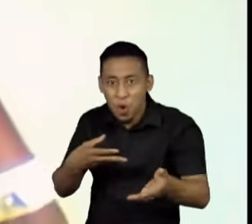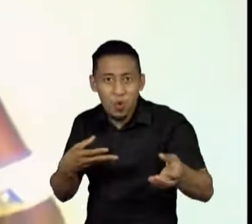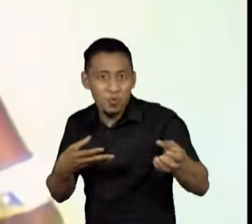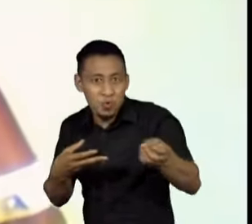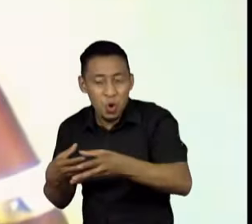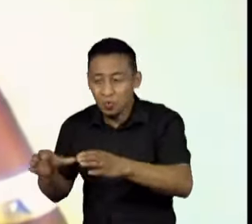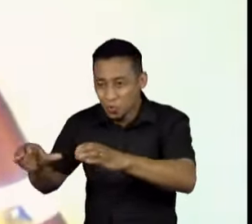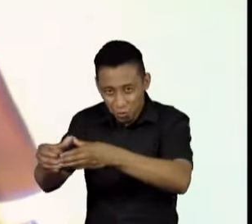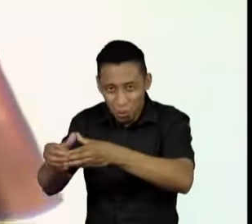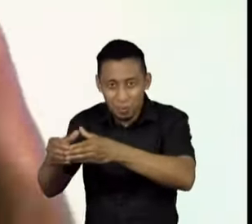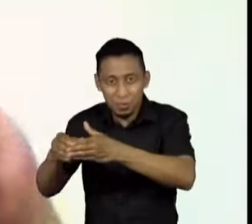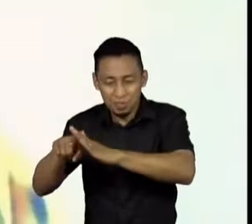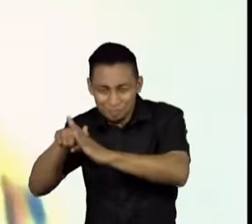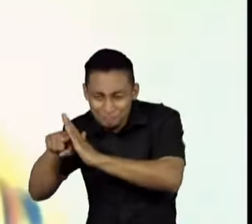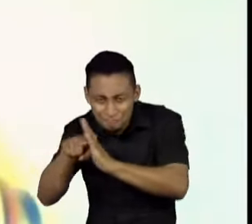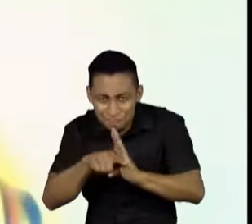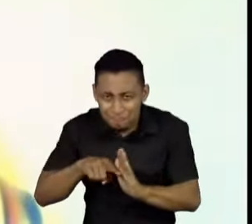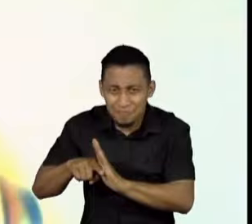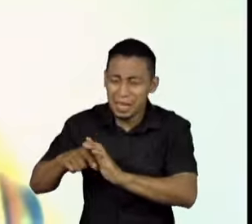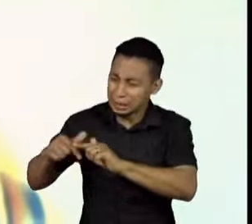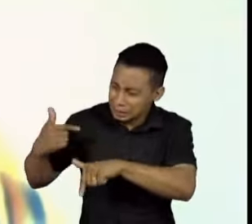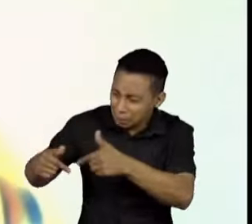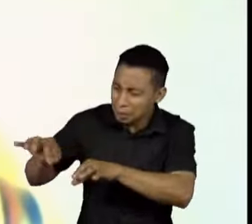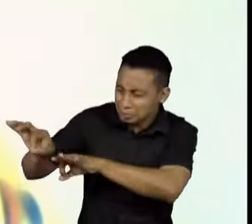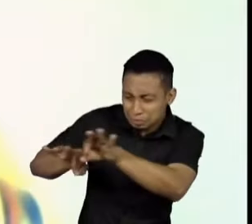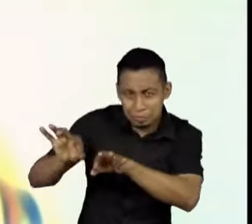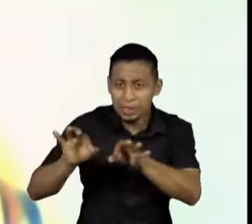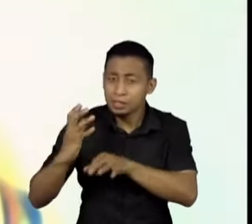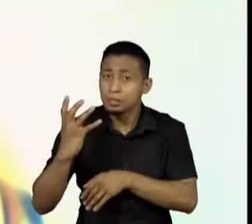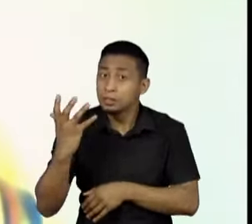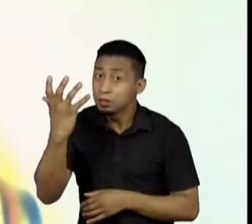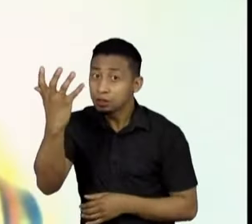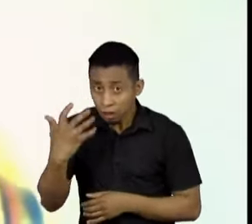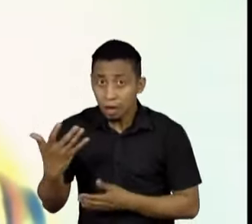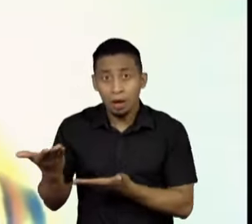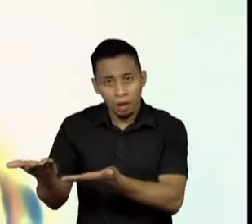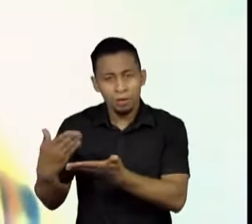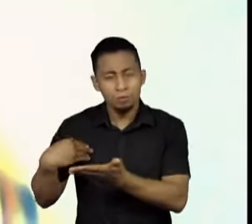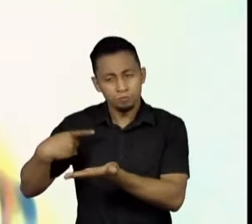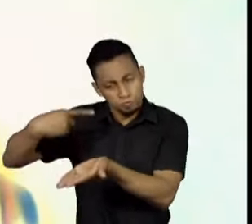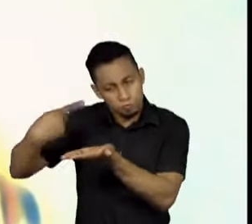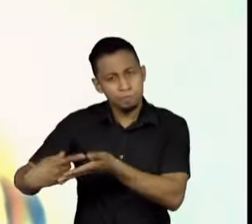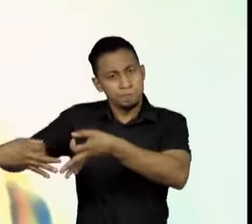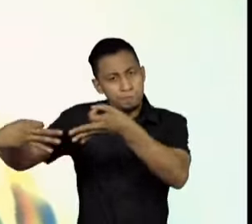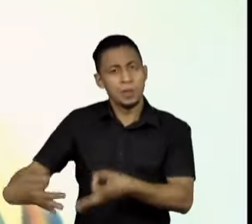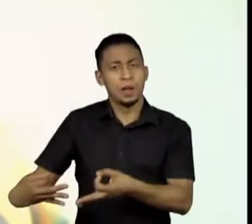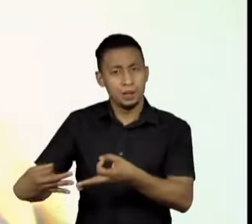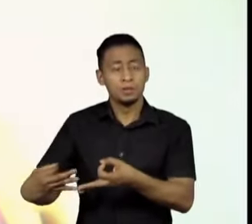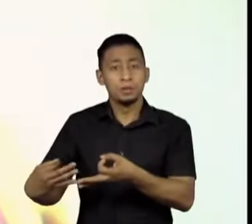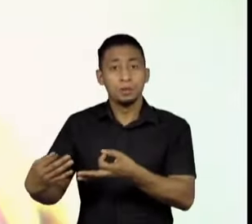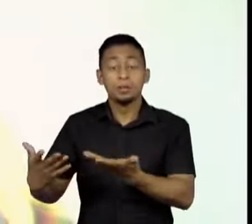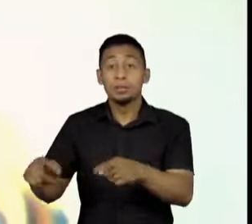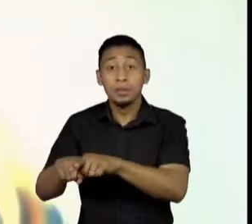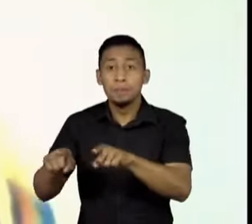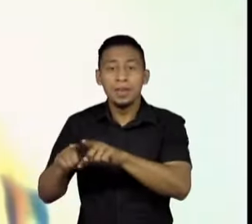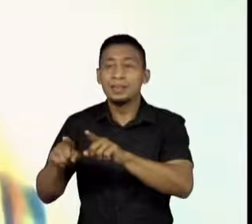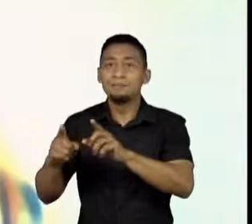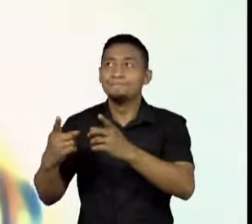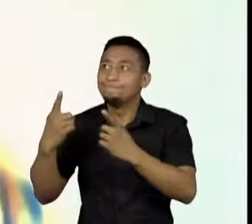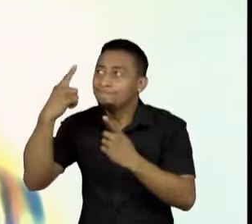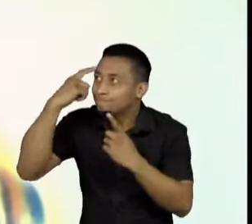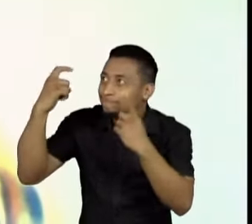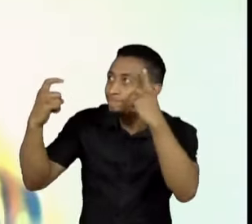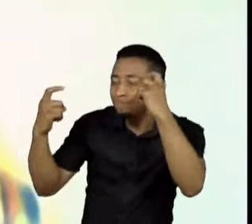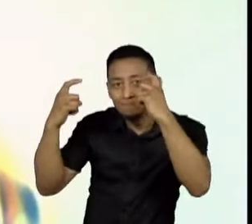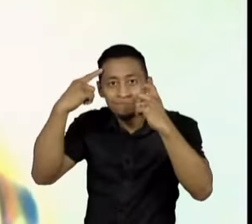pesquisadoras que estão aí num trabalho sério, num trabalho comprometido, trazendo outras perspectivas